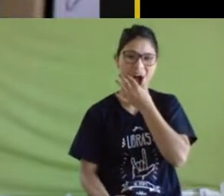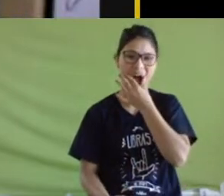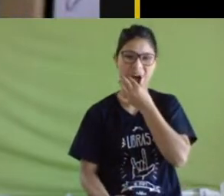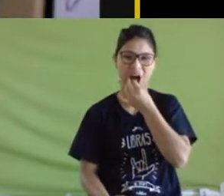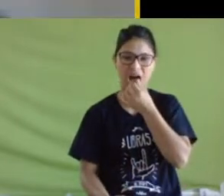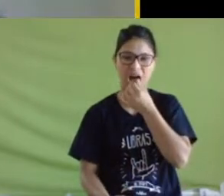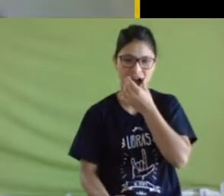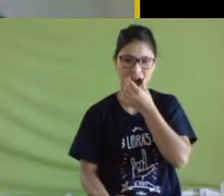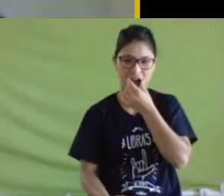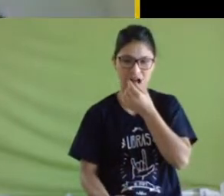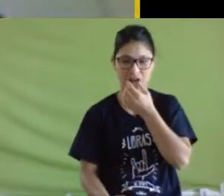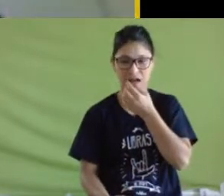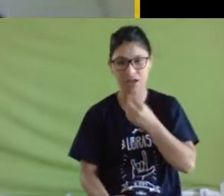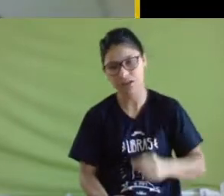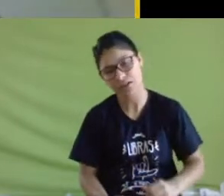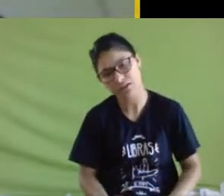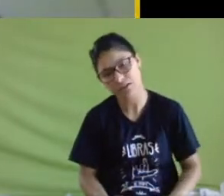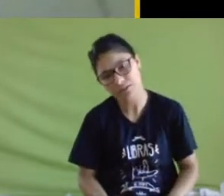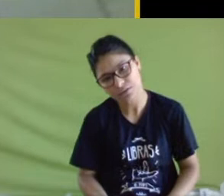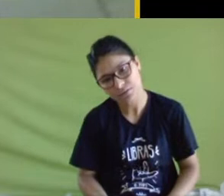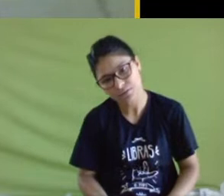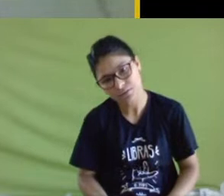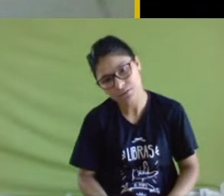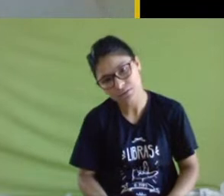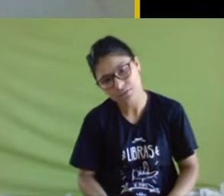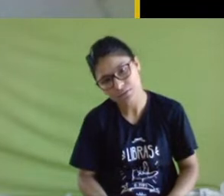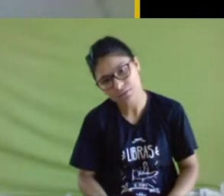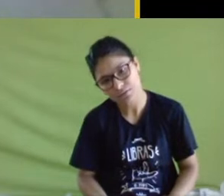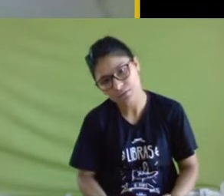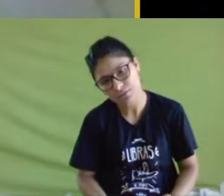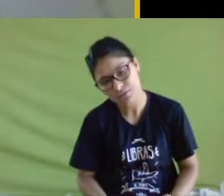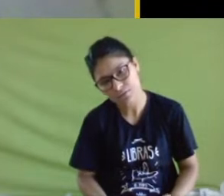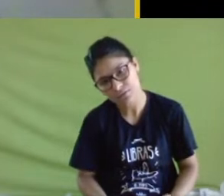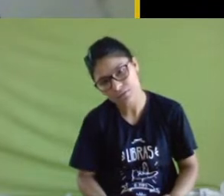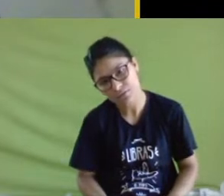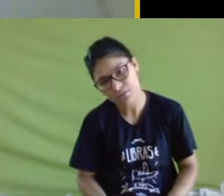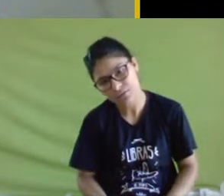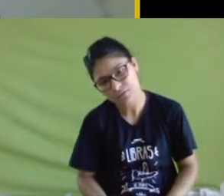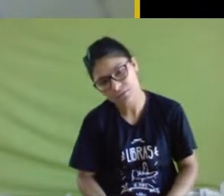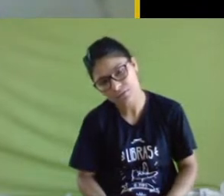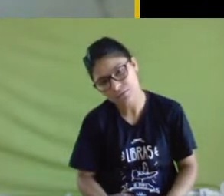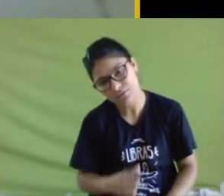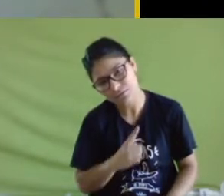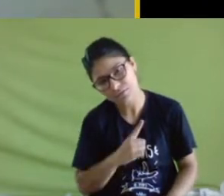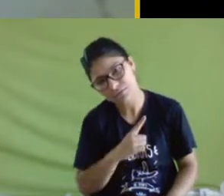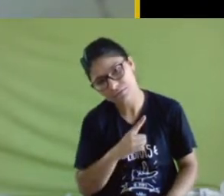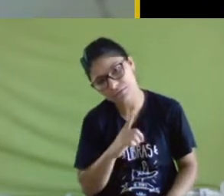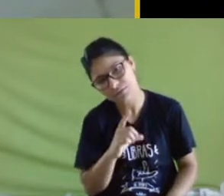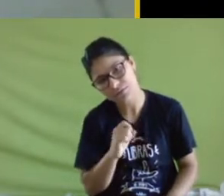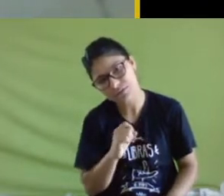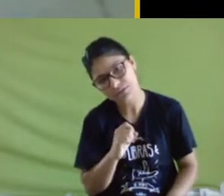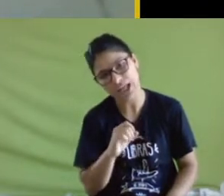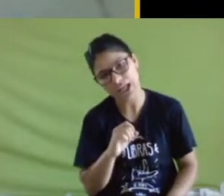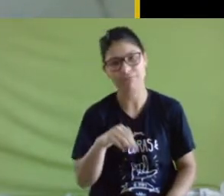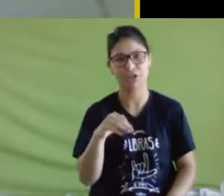Desculpe interromper, aproveitando, mais uns 10 minutinhos daquele tempo, tá bom?